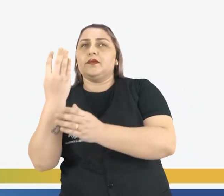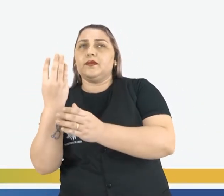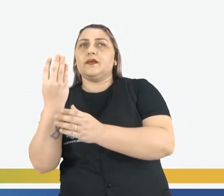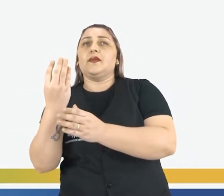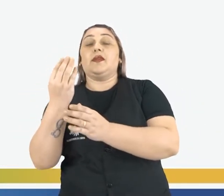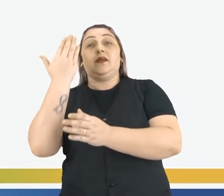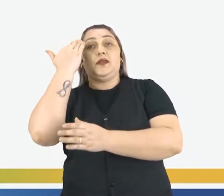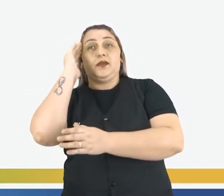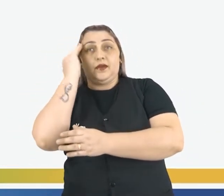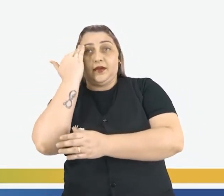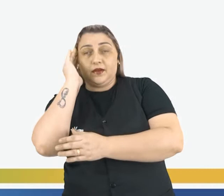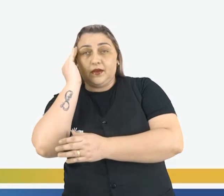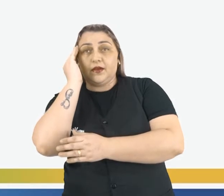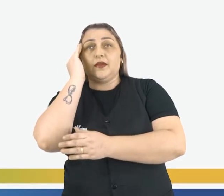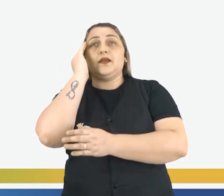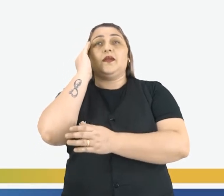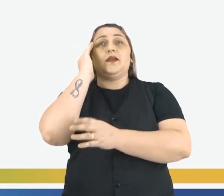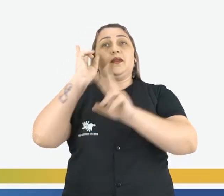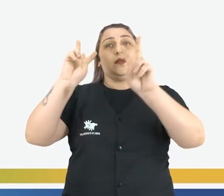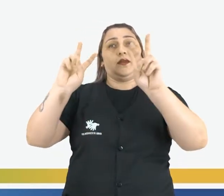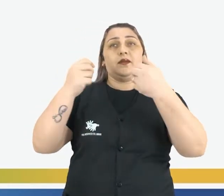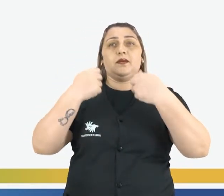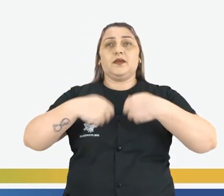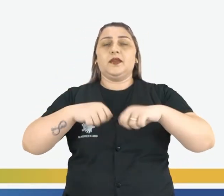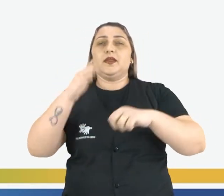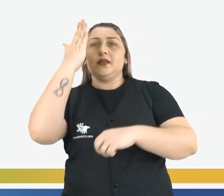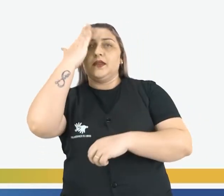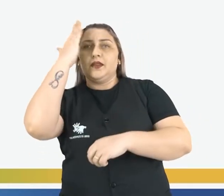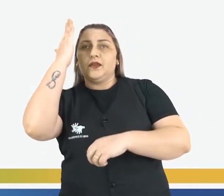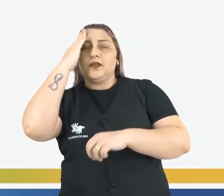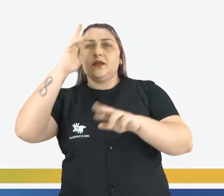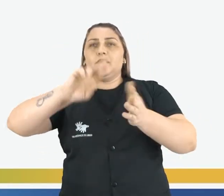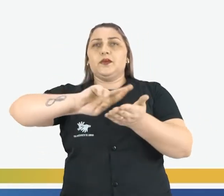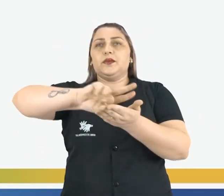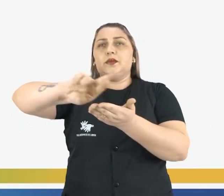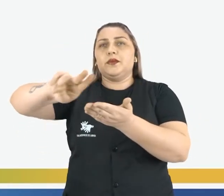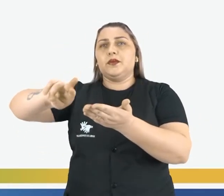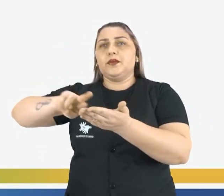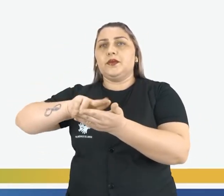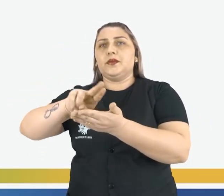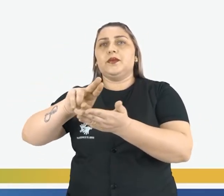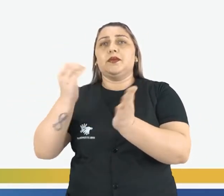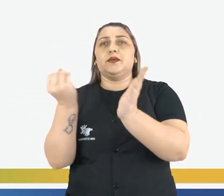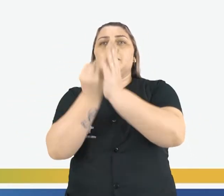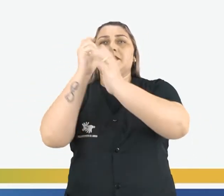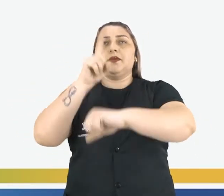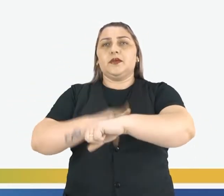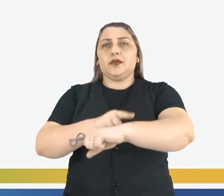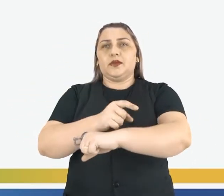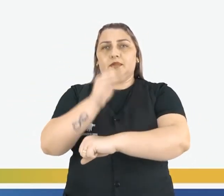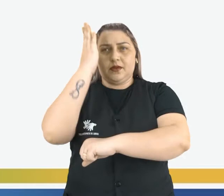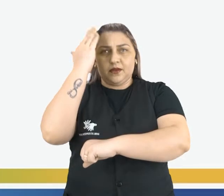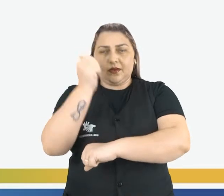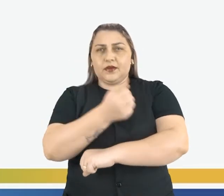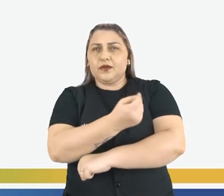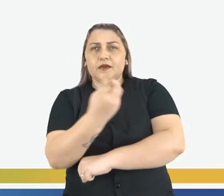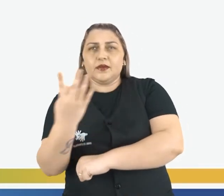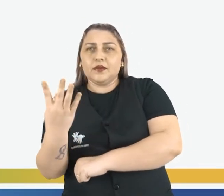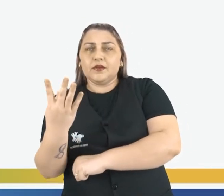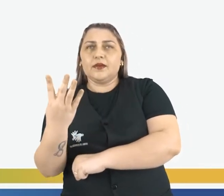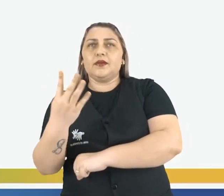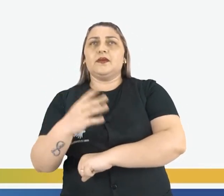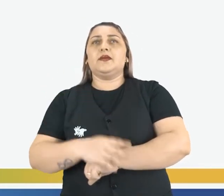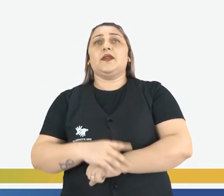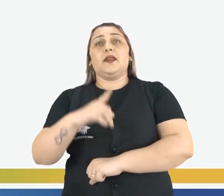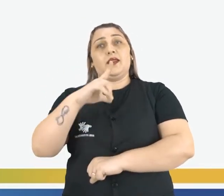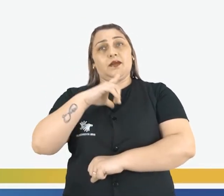Para entendermos sobre esse assunto, precisamos saber sobre os diferentes tipos de tempo. Vocês sabem quais são? Olha só, nós